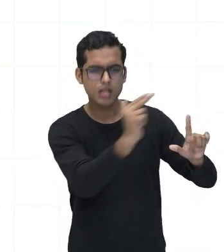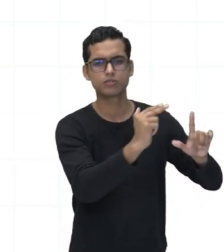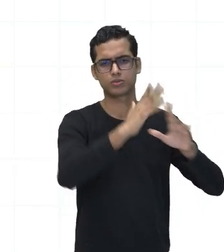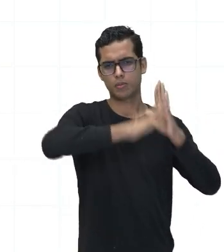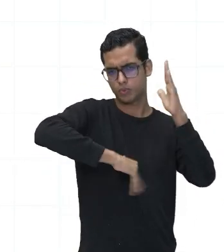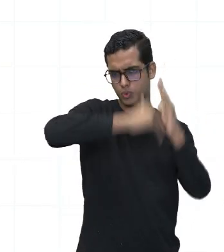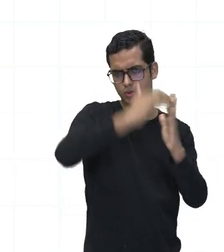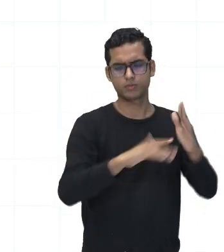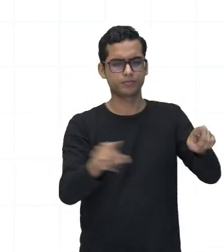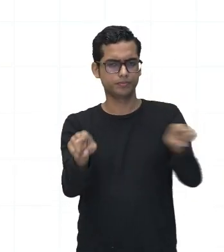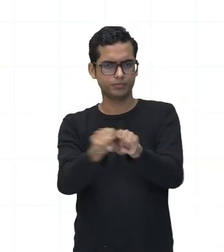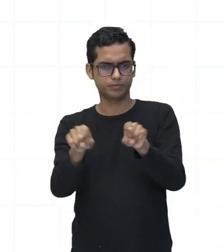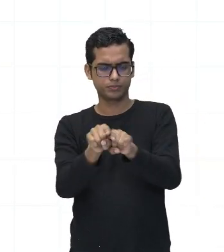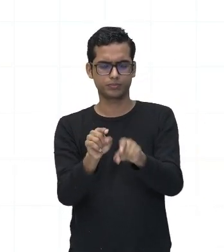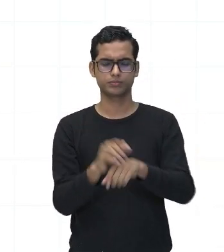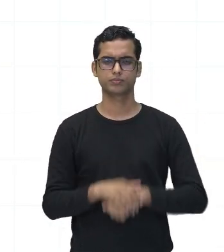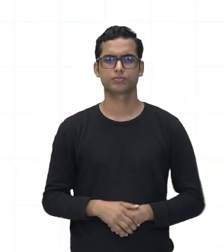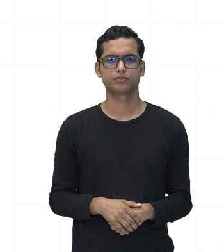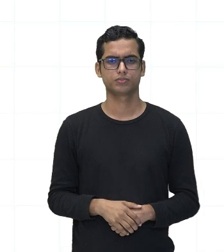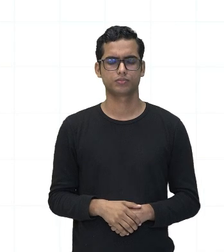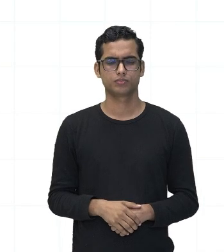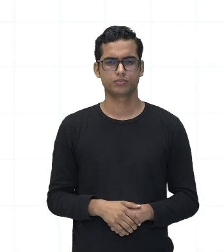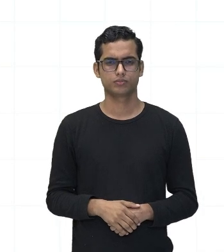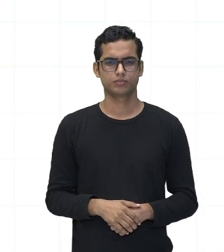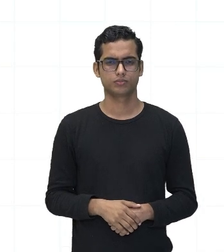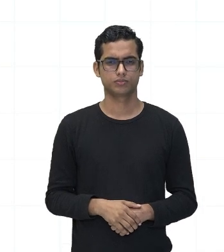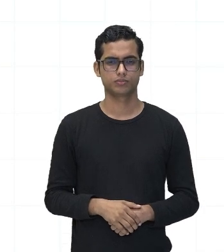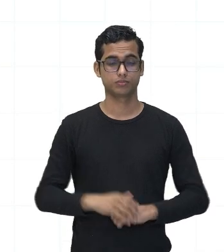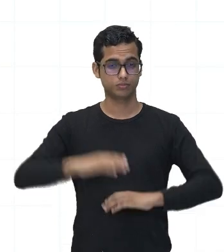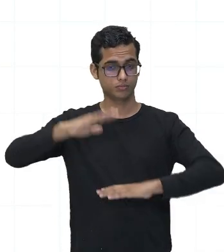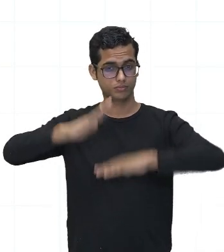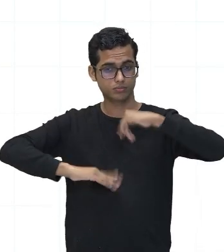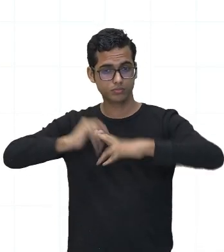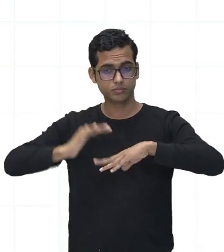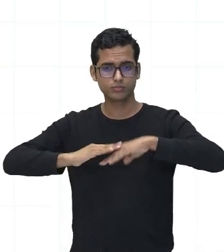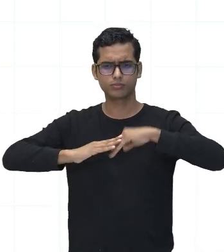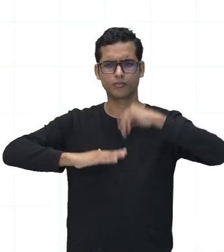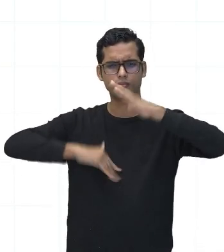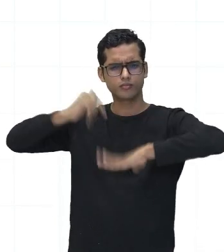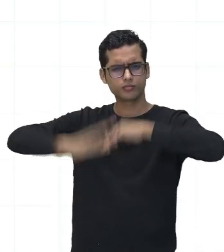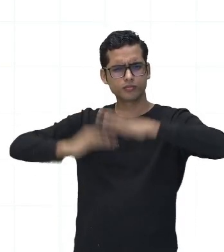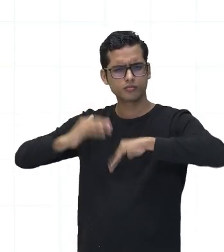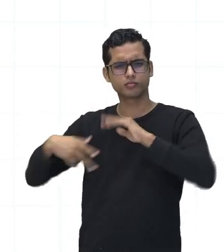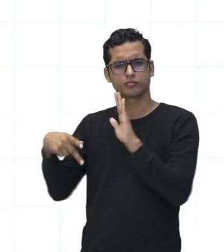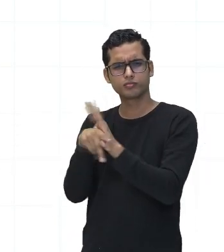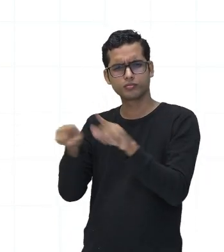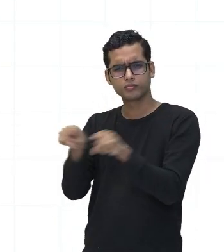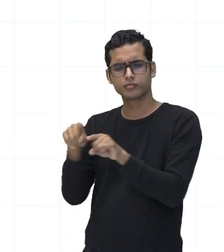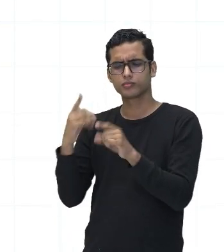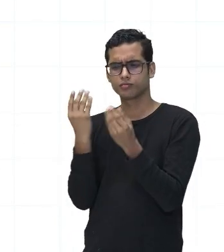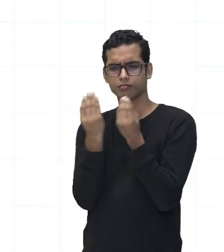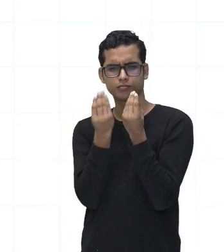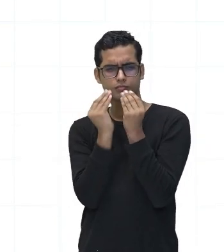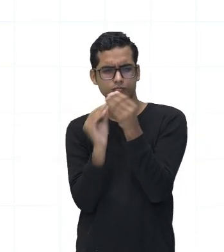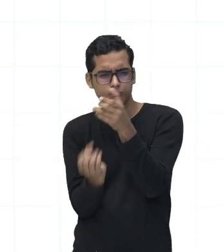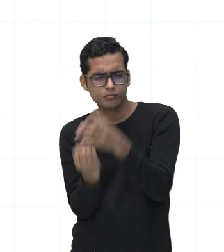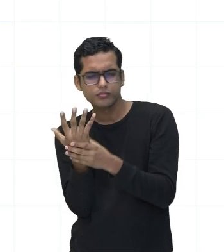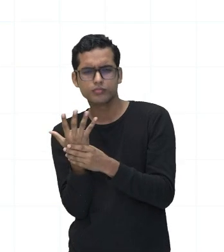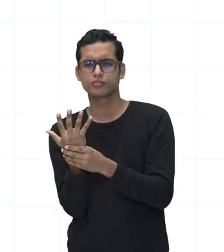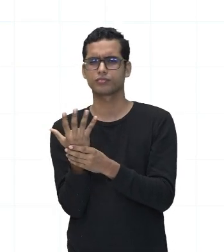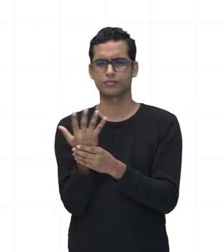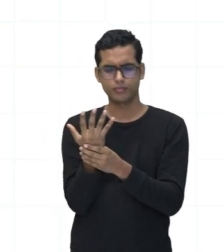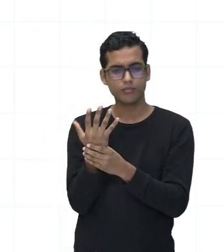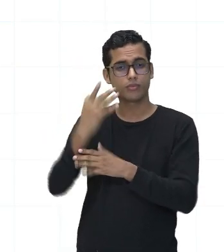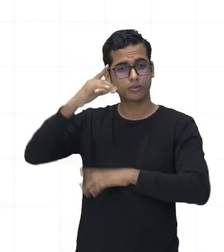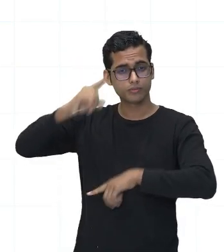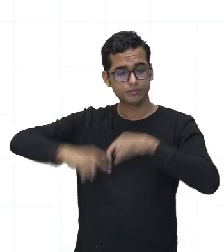Então, o artista, quando ele vai fazer uma composição artística, ele vai